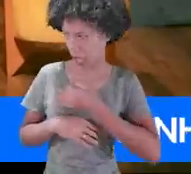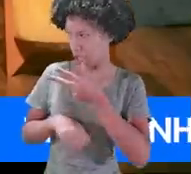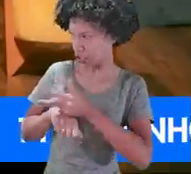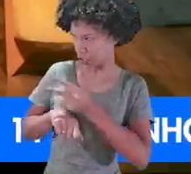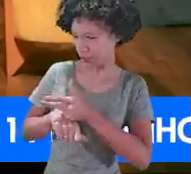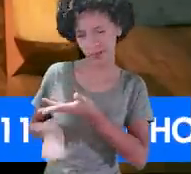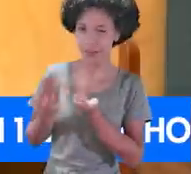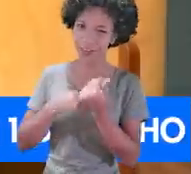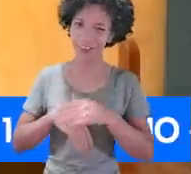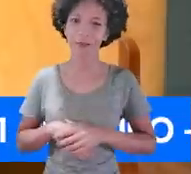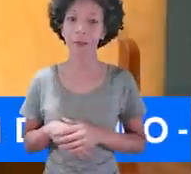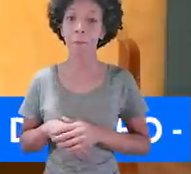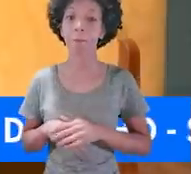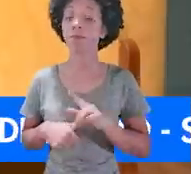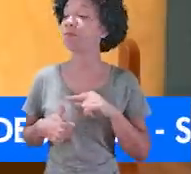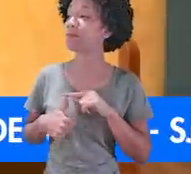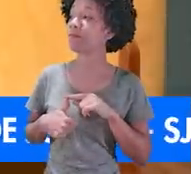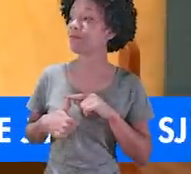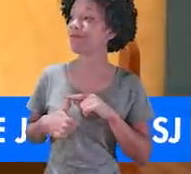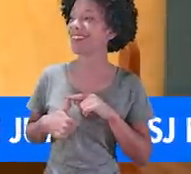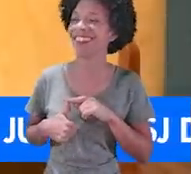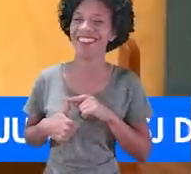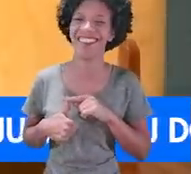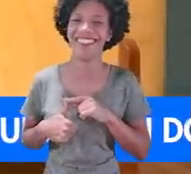Achismos? Vambora. Primeiro.